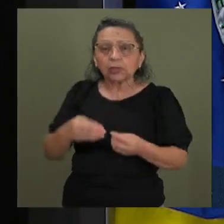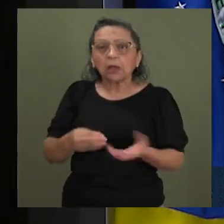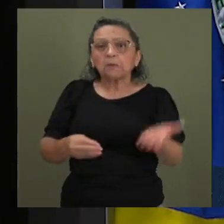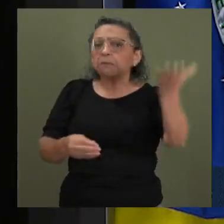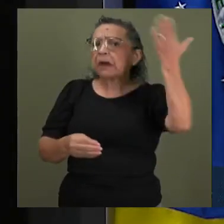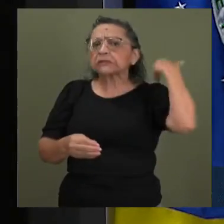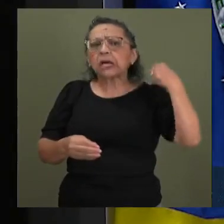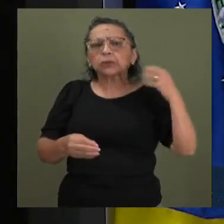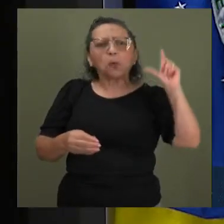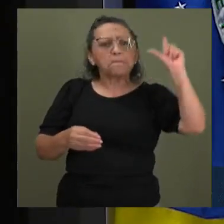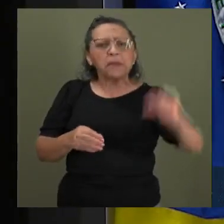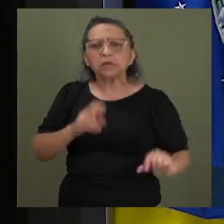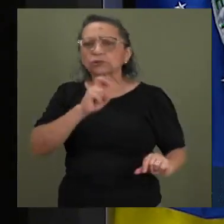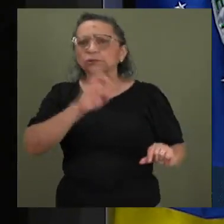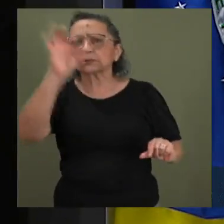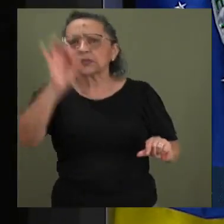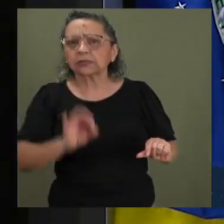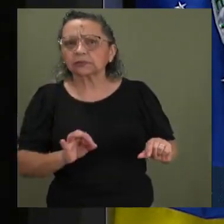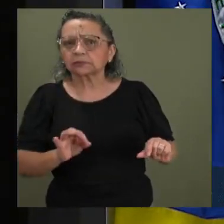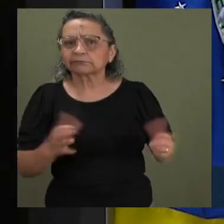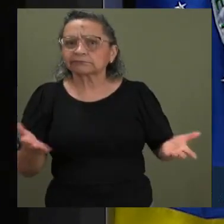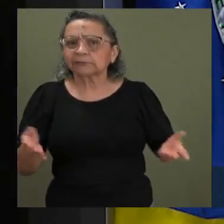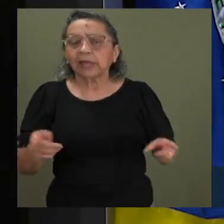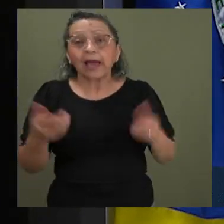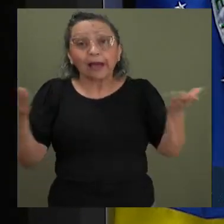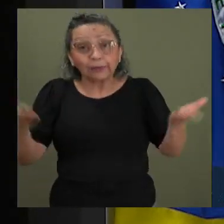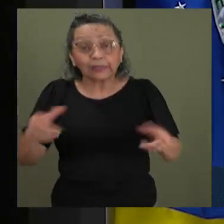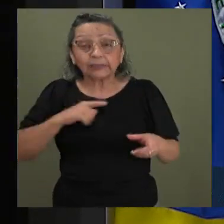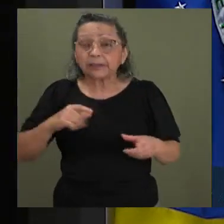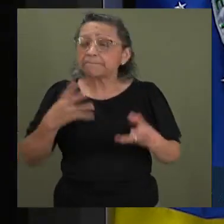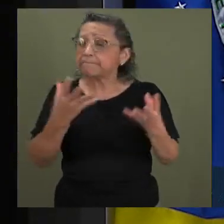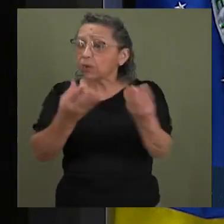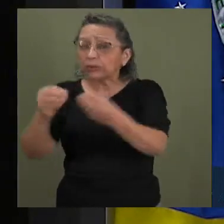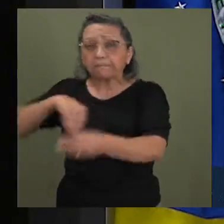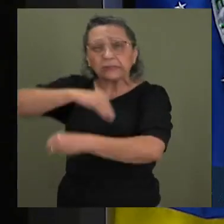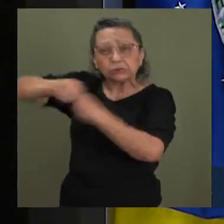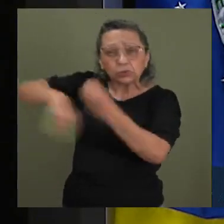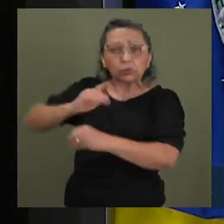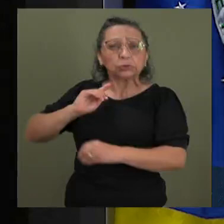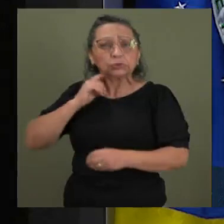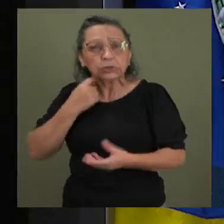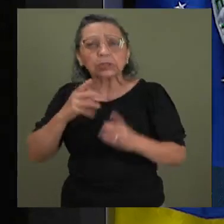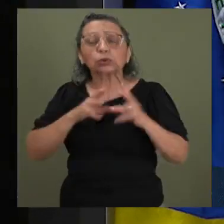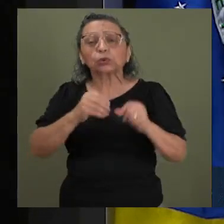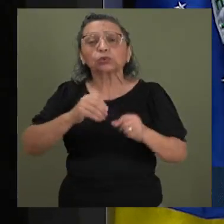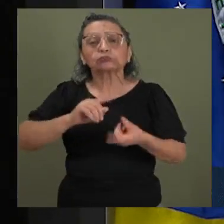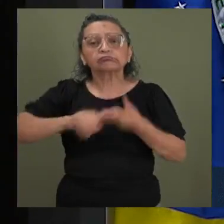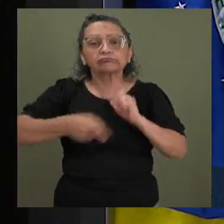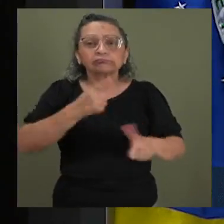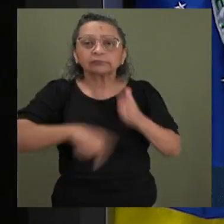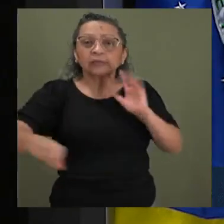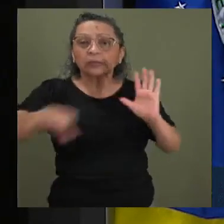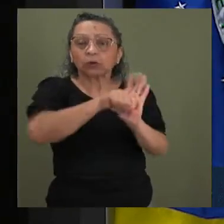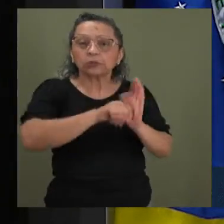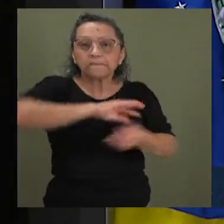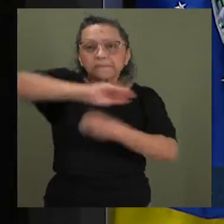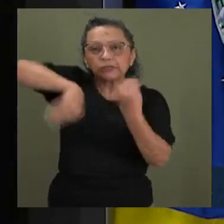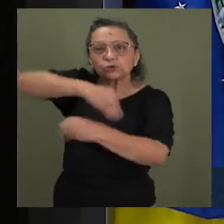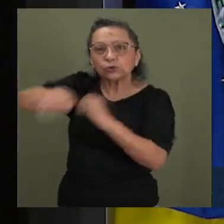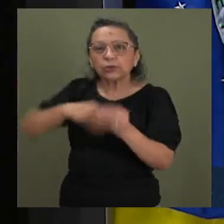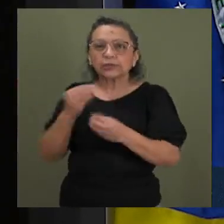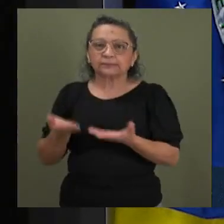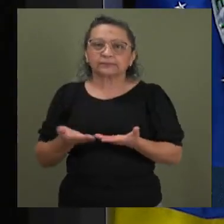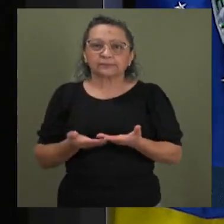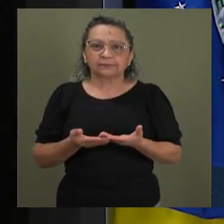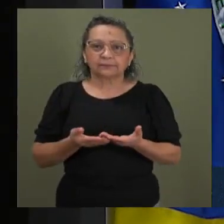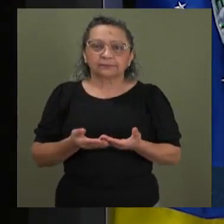nem a 5%, fora toda a sujeira e outras substâncias que os criminosos misturam na composição da